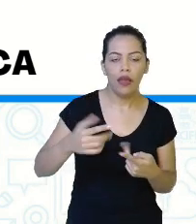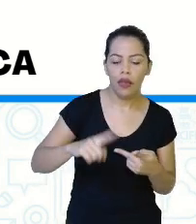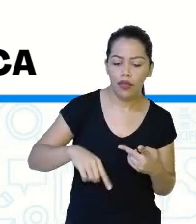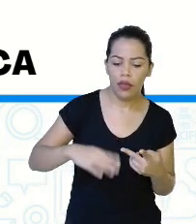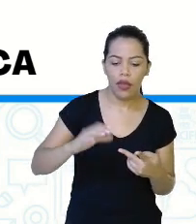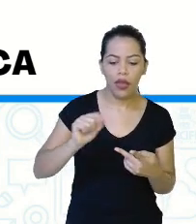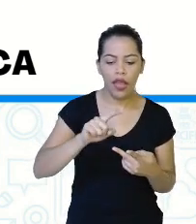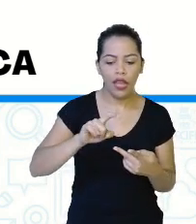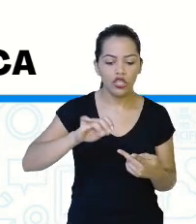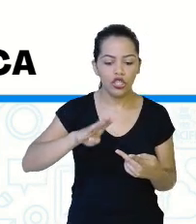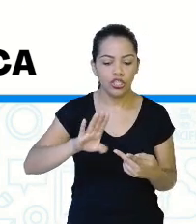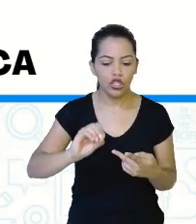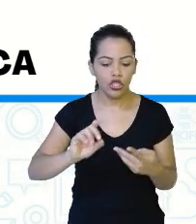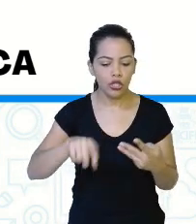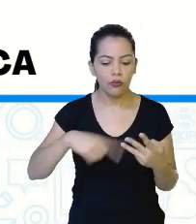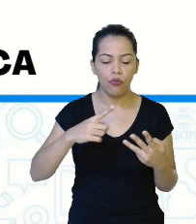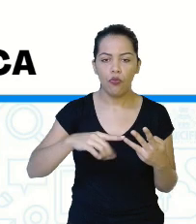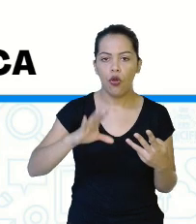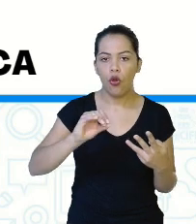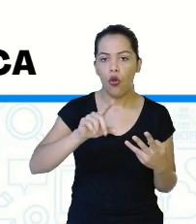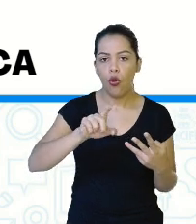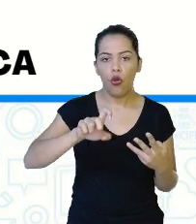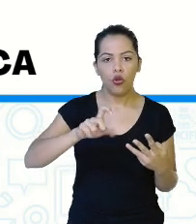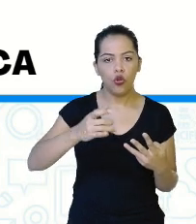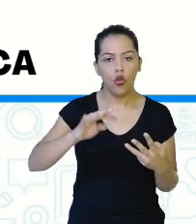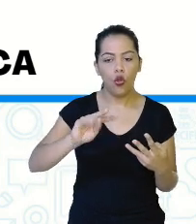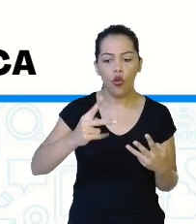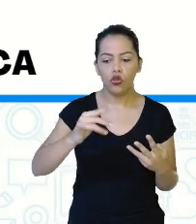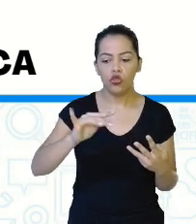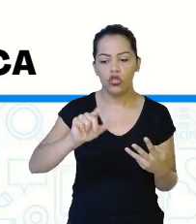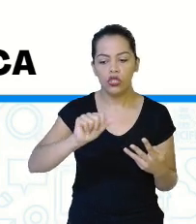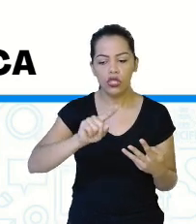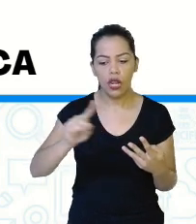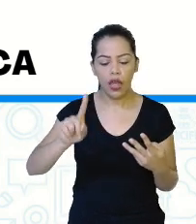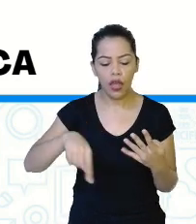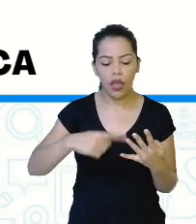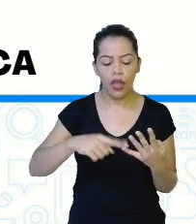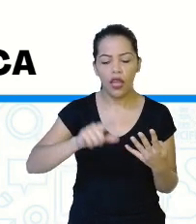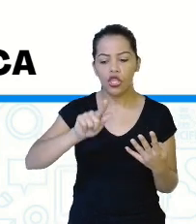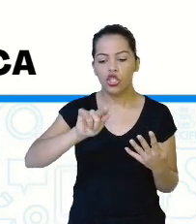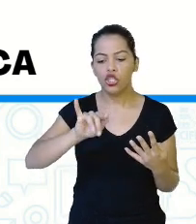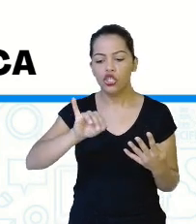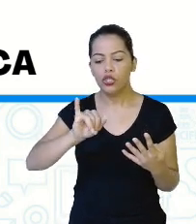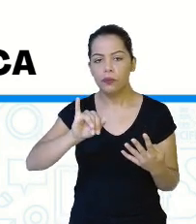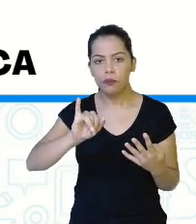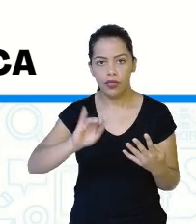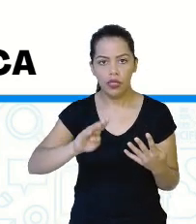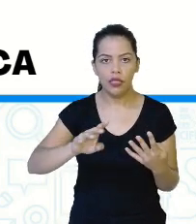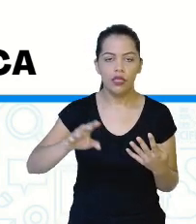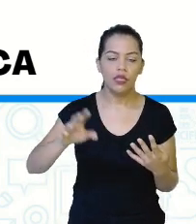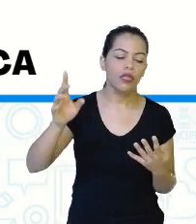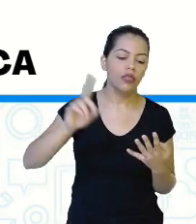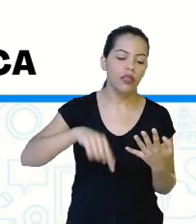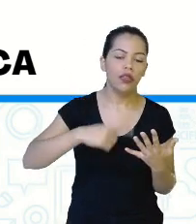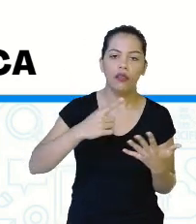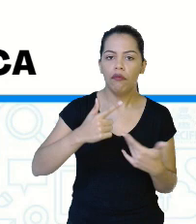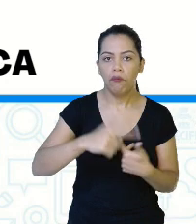caçula, cochilar, fubá, gibi, macaco,